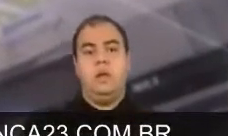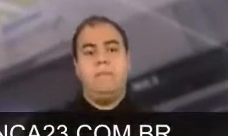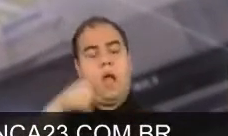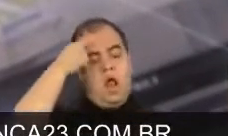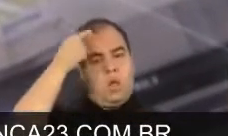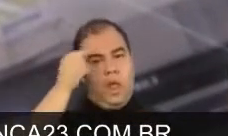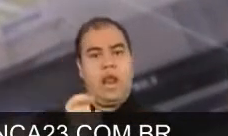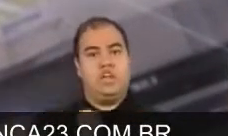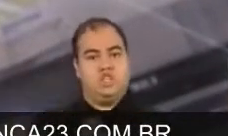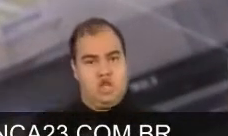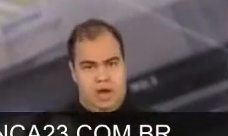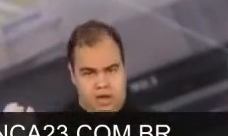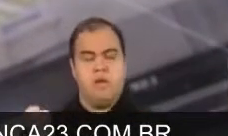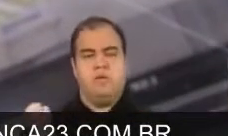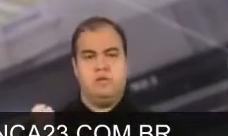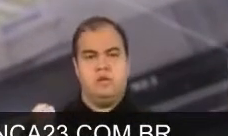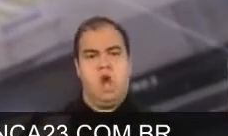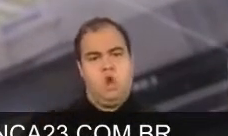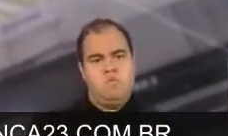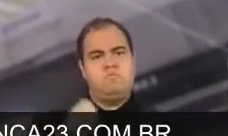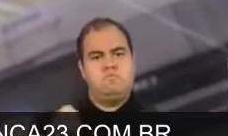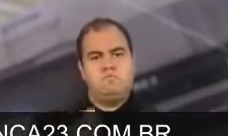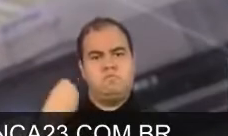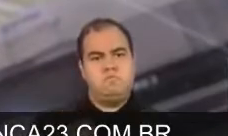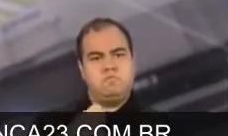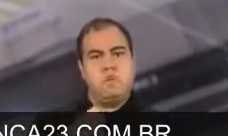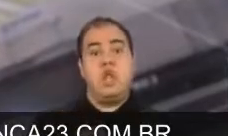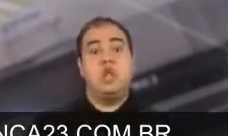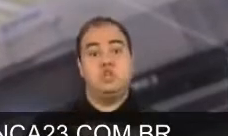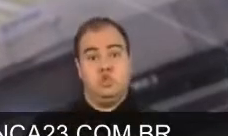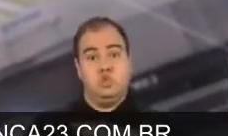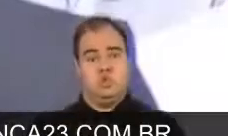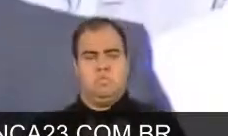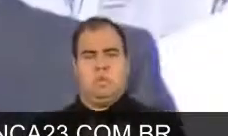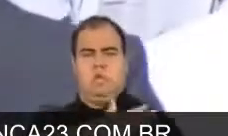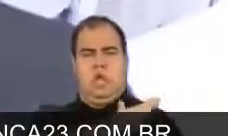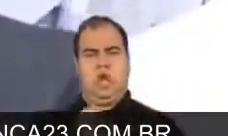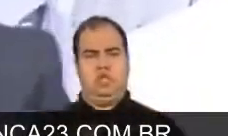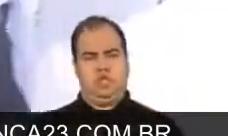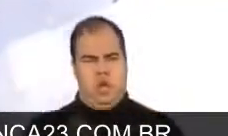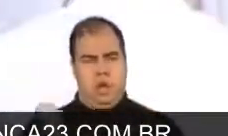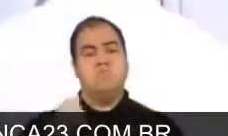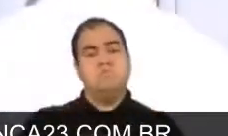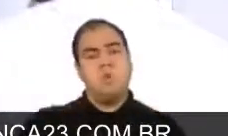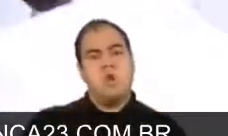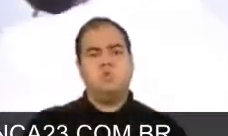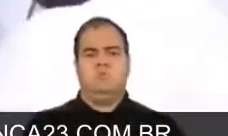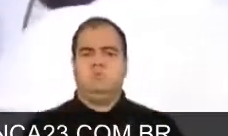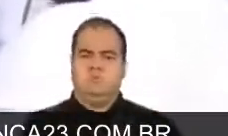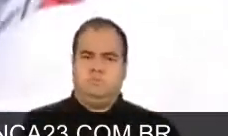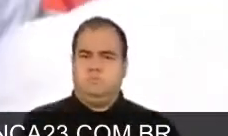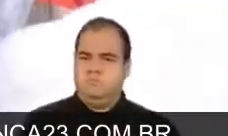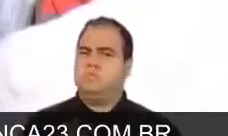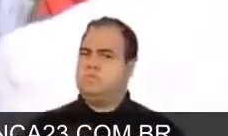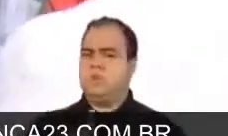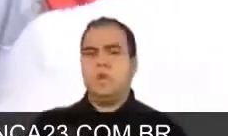em Engenharia de Fortificação e Construção pelo Instituto Militar de Engenharia. Entre 2014 e 2015,